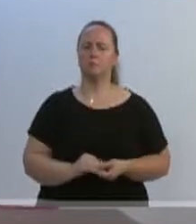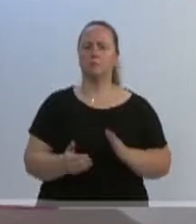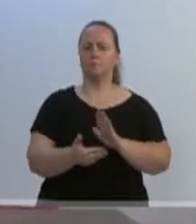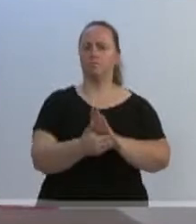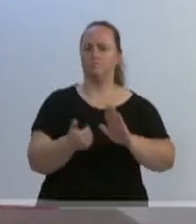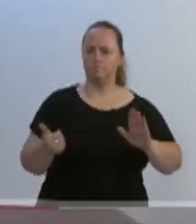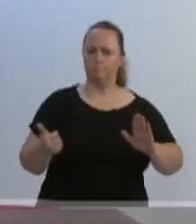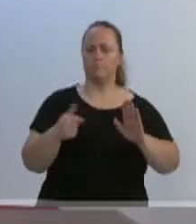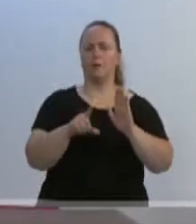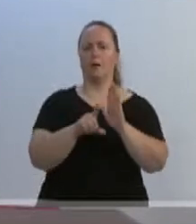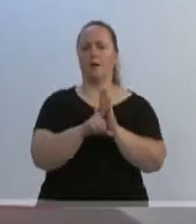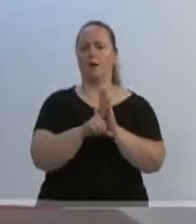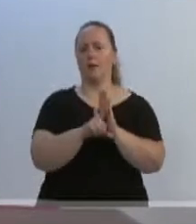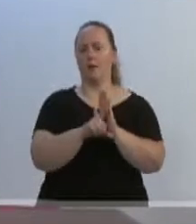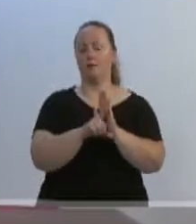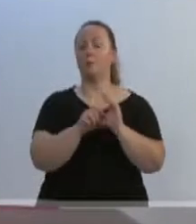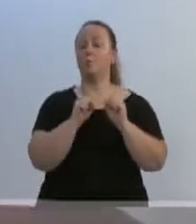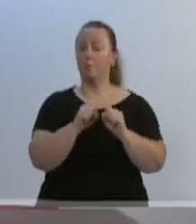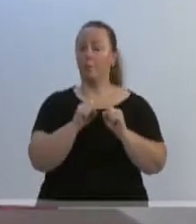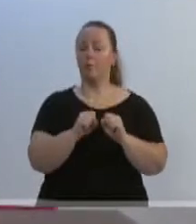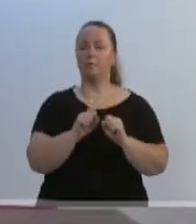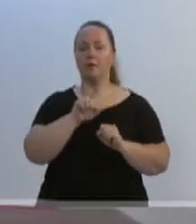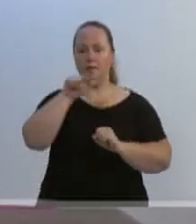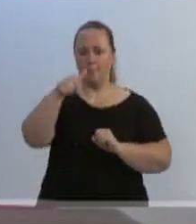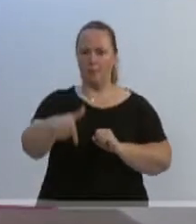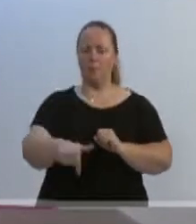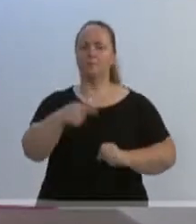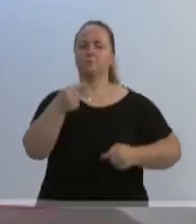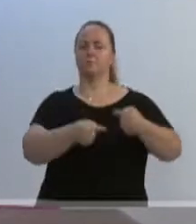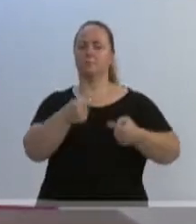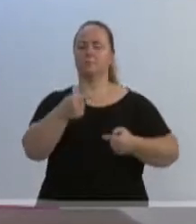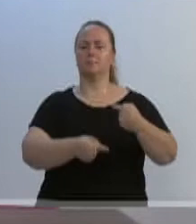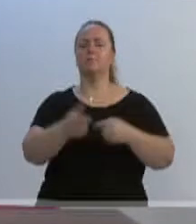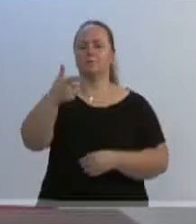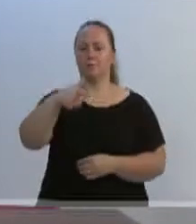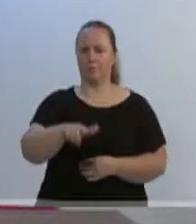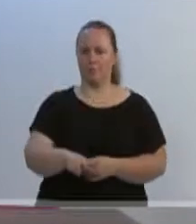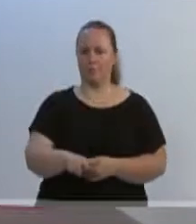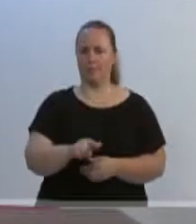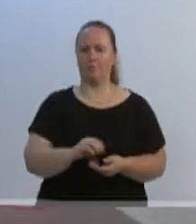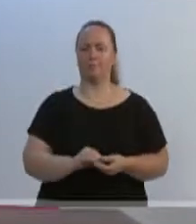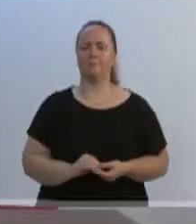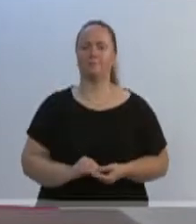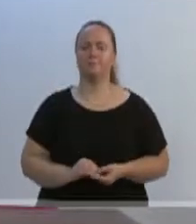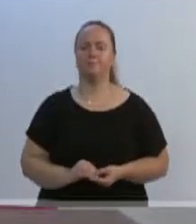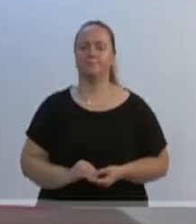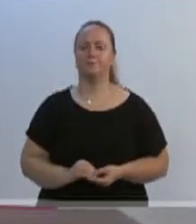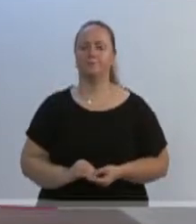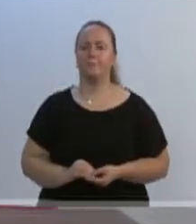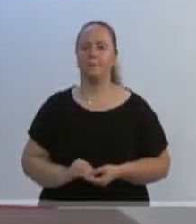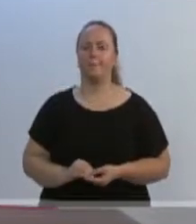isso legalmente, e aí sim voltamos à discussão do tema. Então, nós temos que levar aqui em consideração